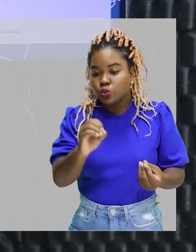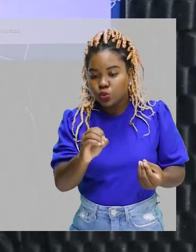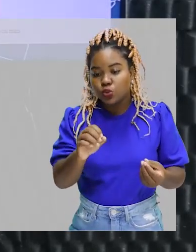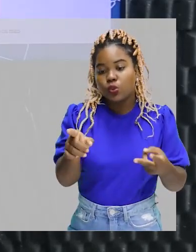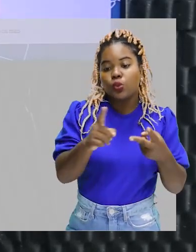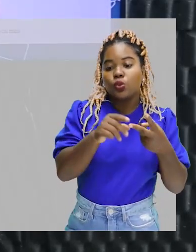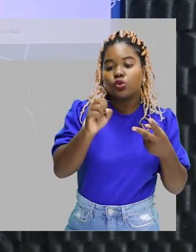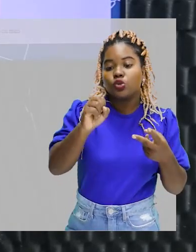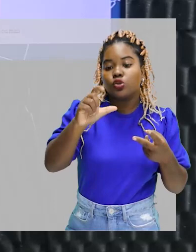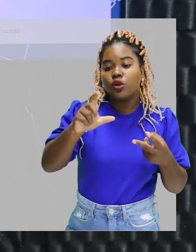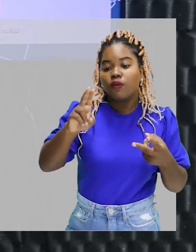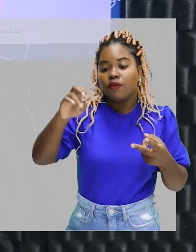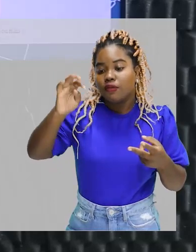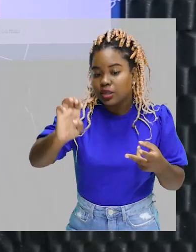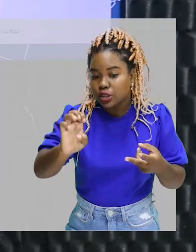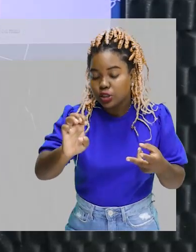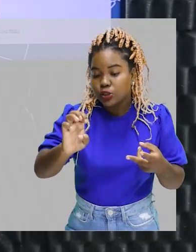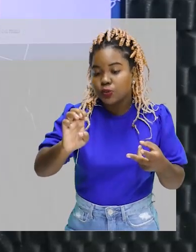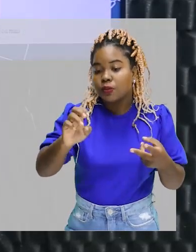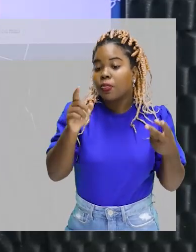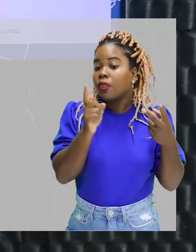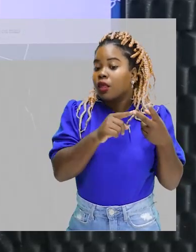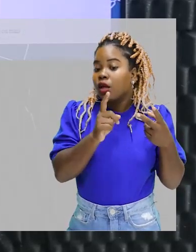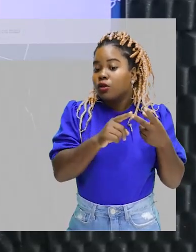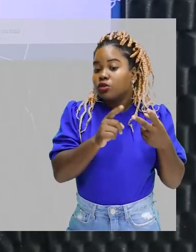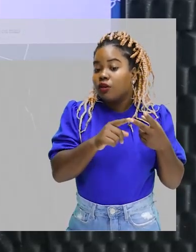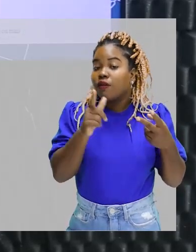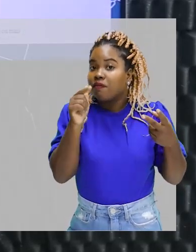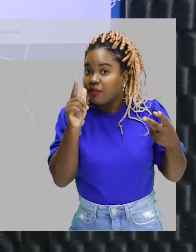solvente. Normalmente, o solvente